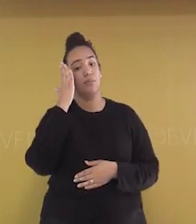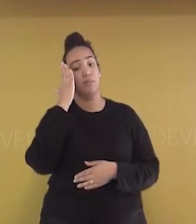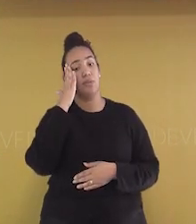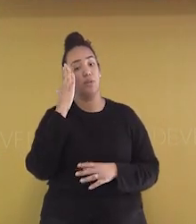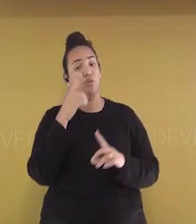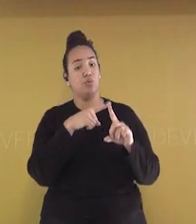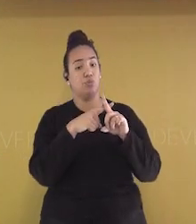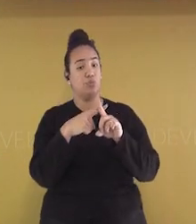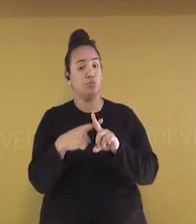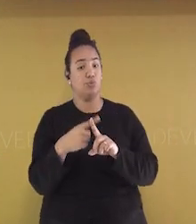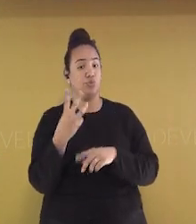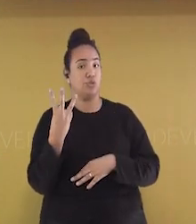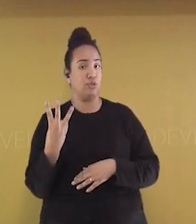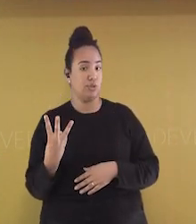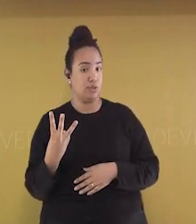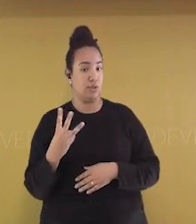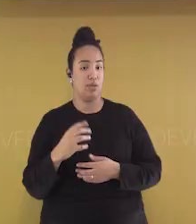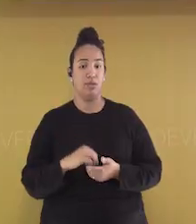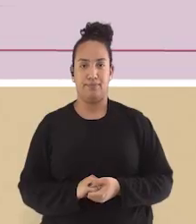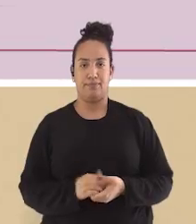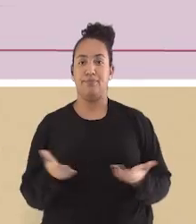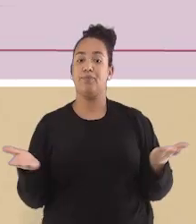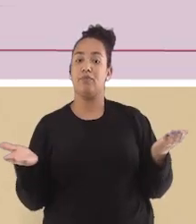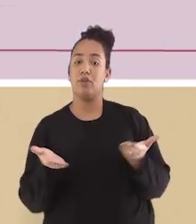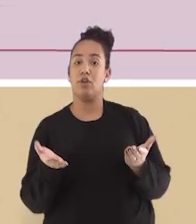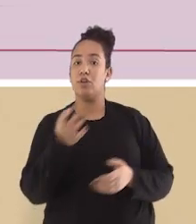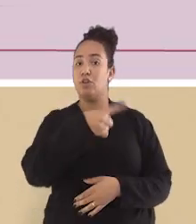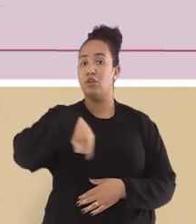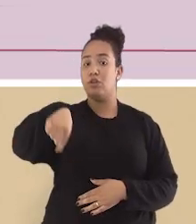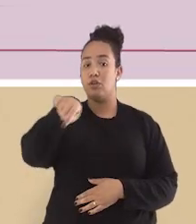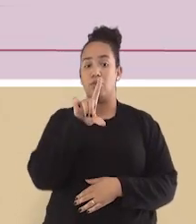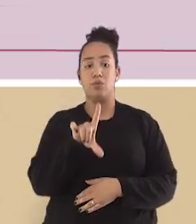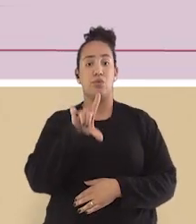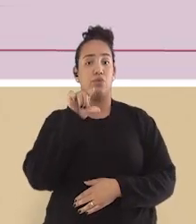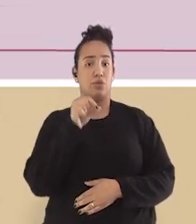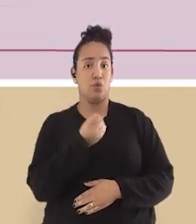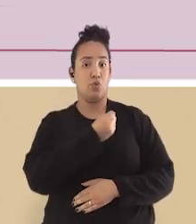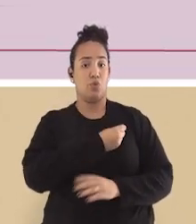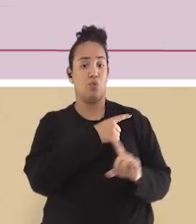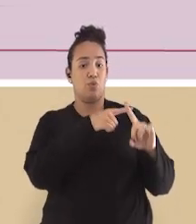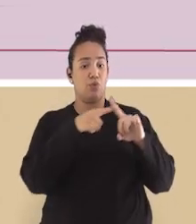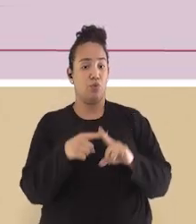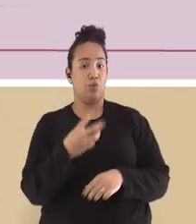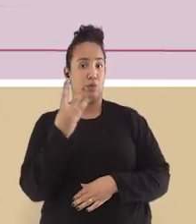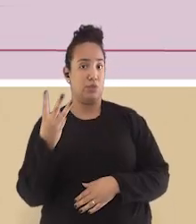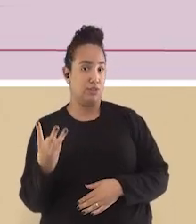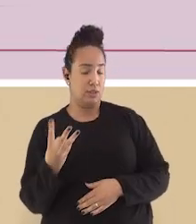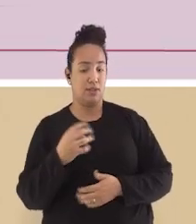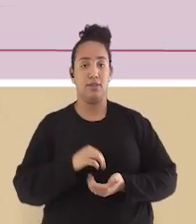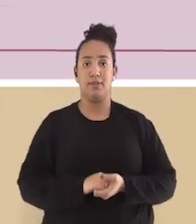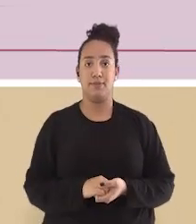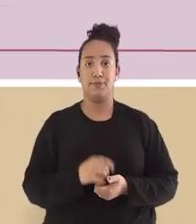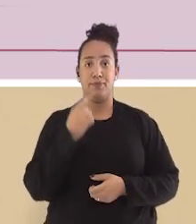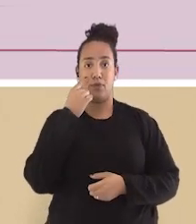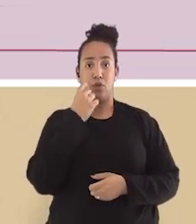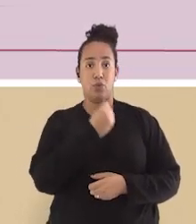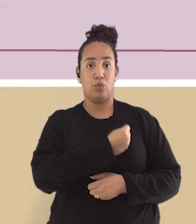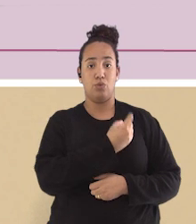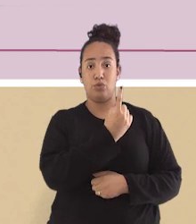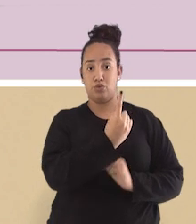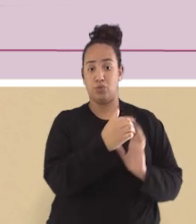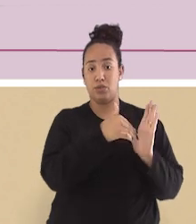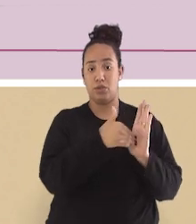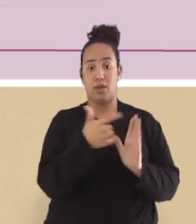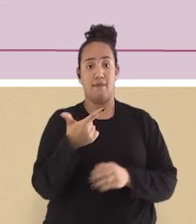assinalar agora os múltiplos de 3. No intervalo de 1 ao 20, temos que os múltiplos de